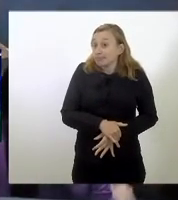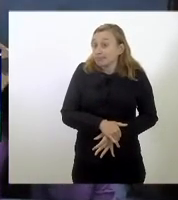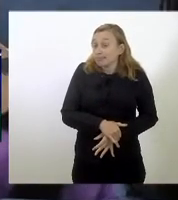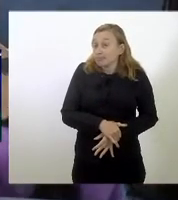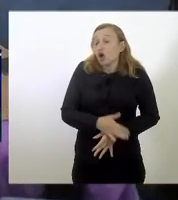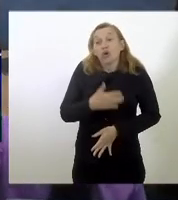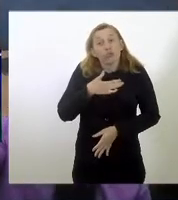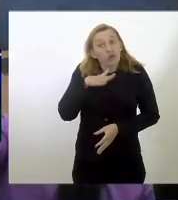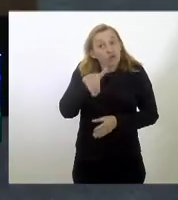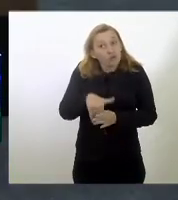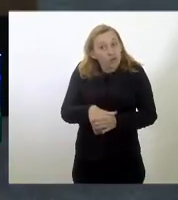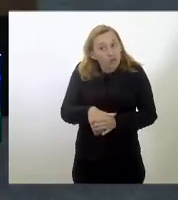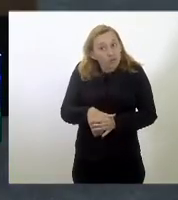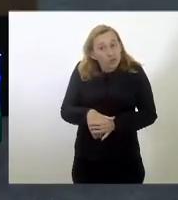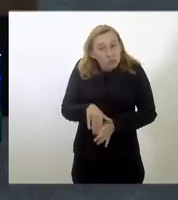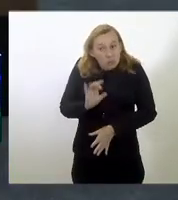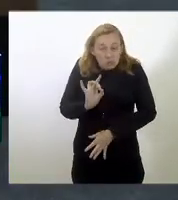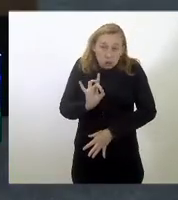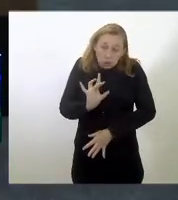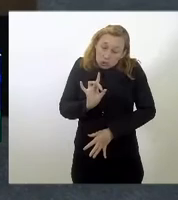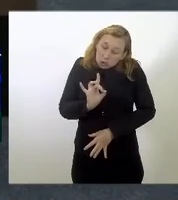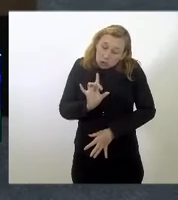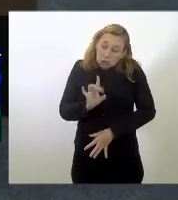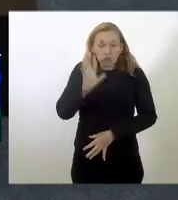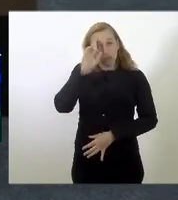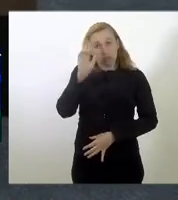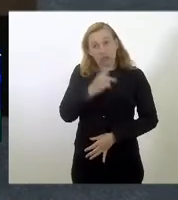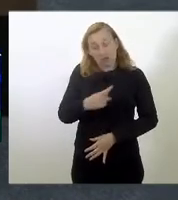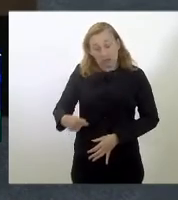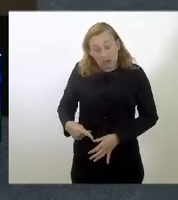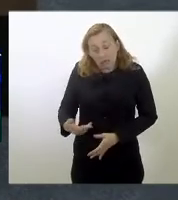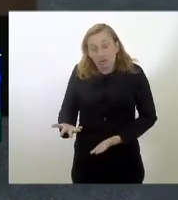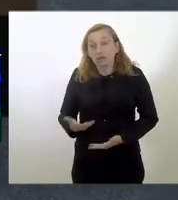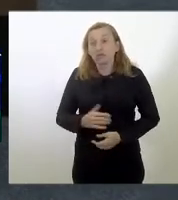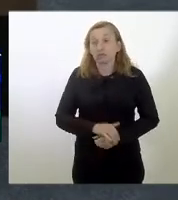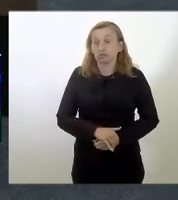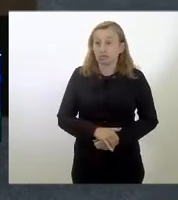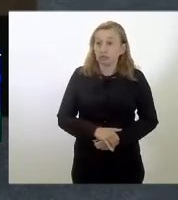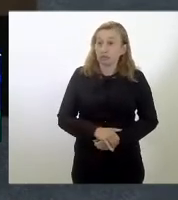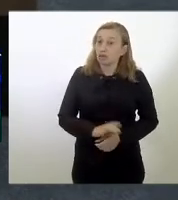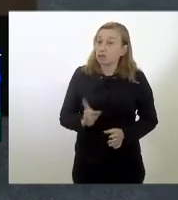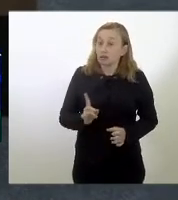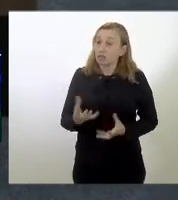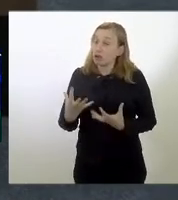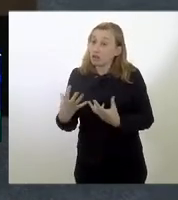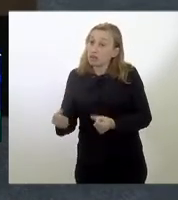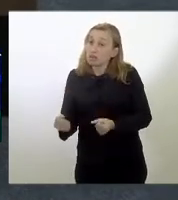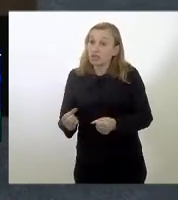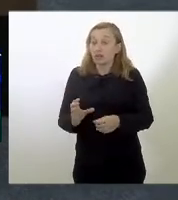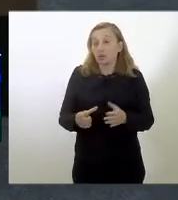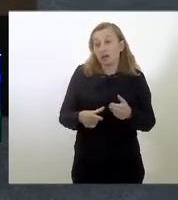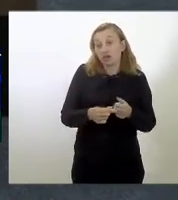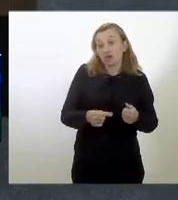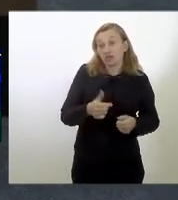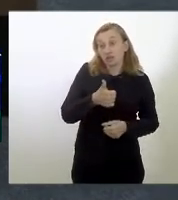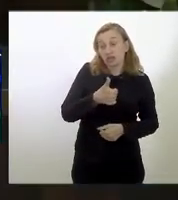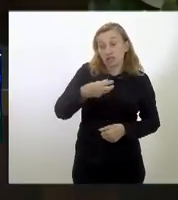O meu voto solitário no mérito, senhor presidente, na medida que não atende a DCT, artigo 113, é